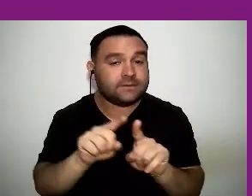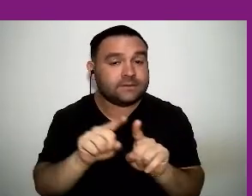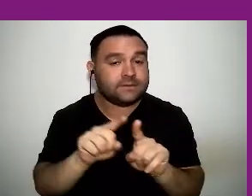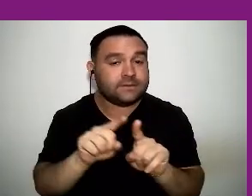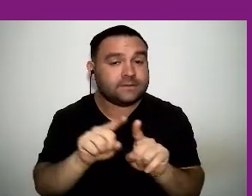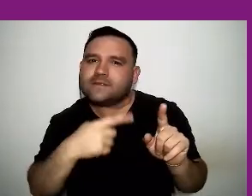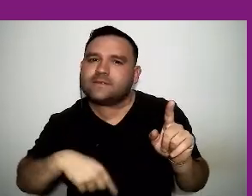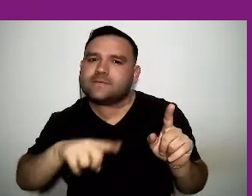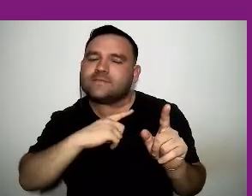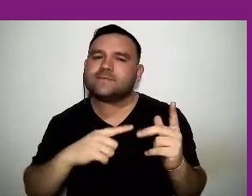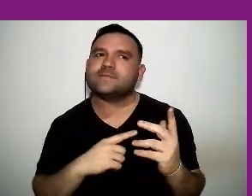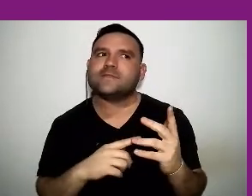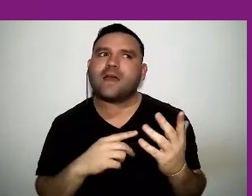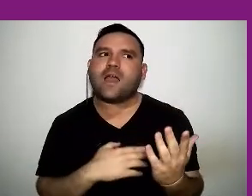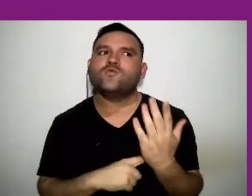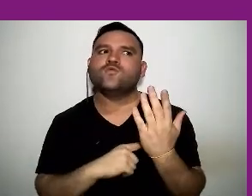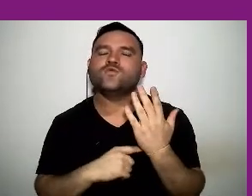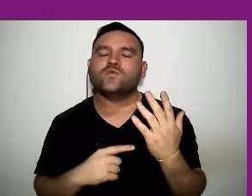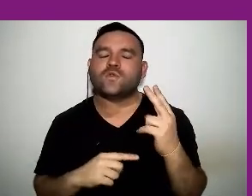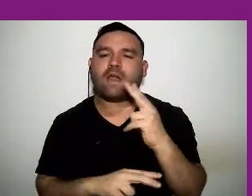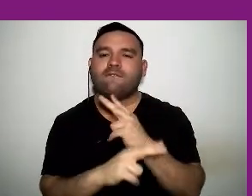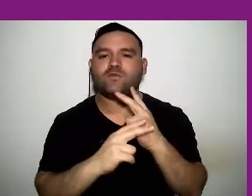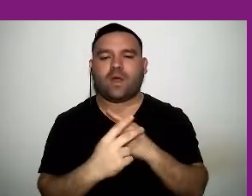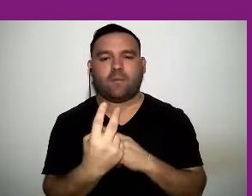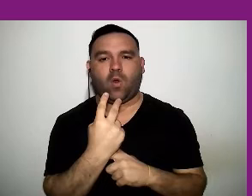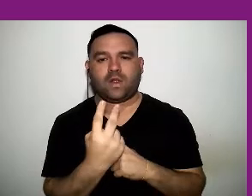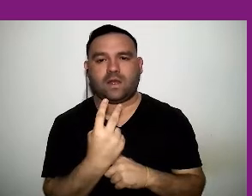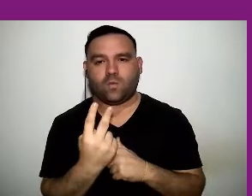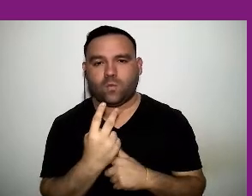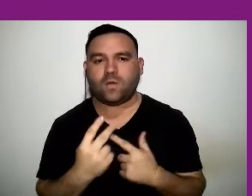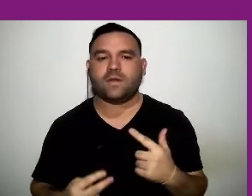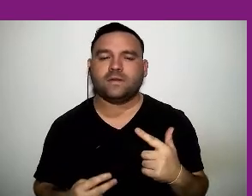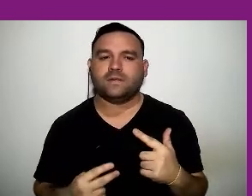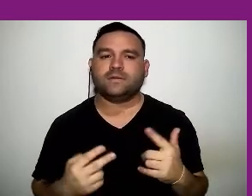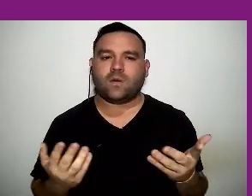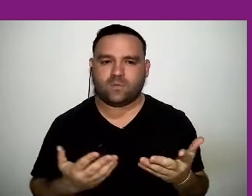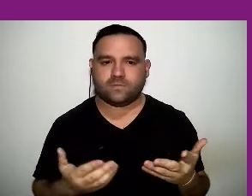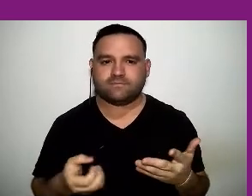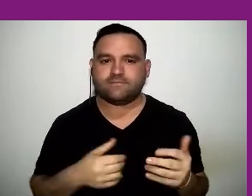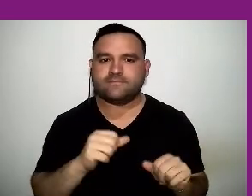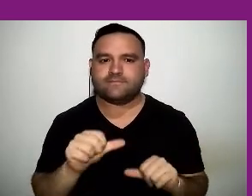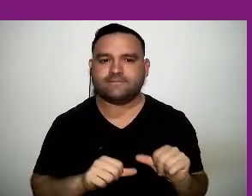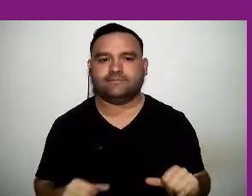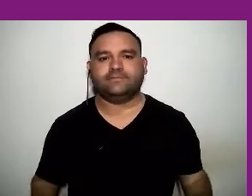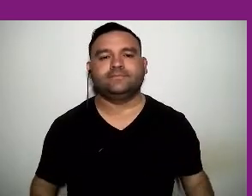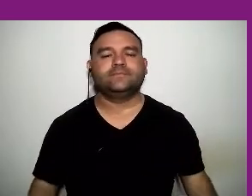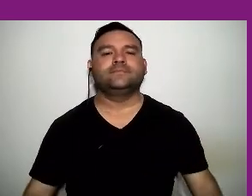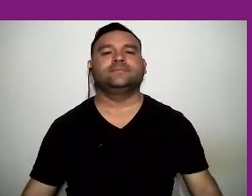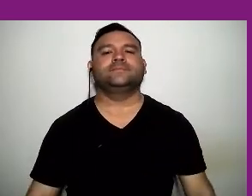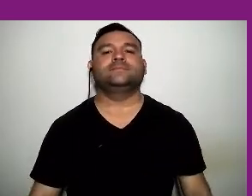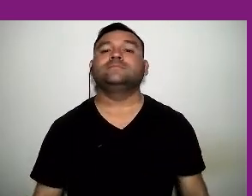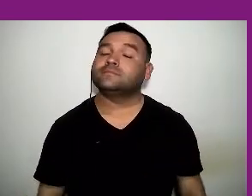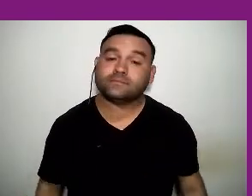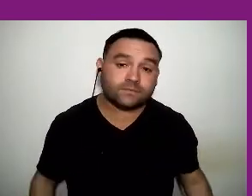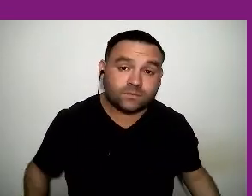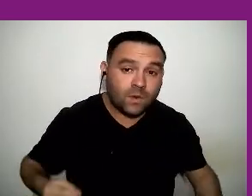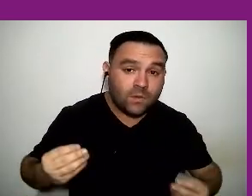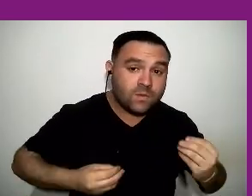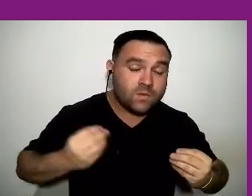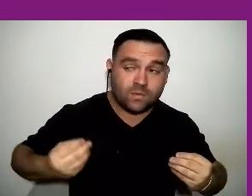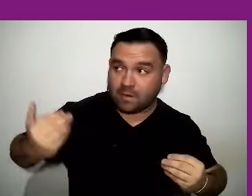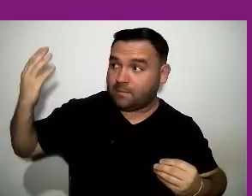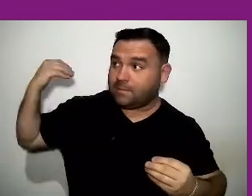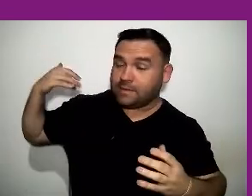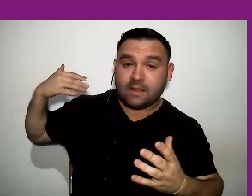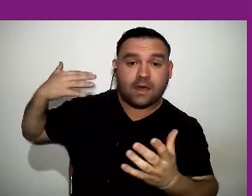que a gente acredita em ventilação protetora mais atualmente. Então, como evoluiu isso de lá